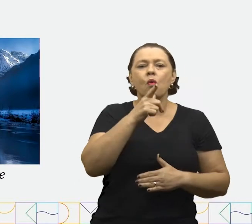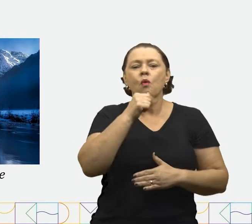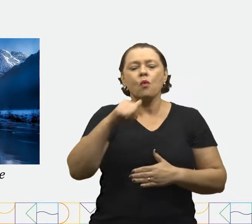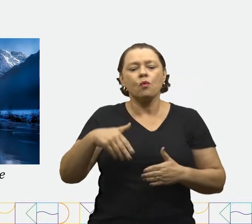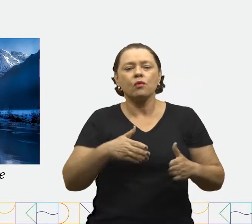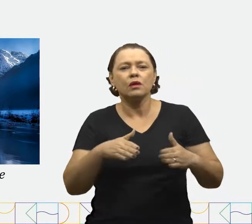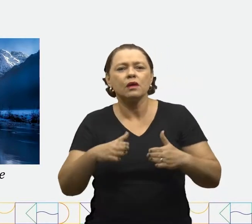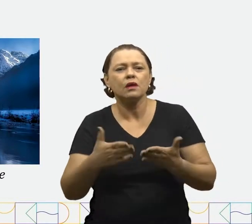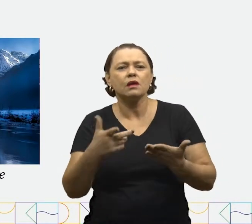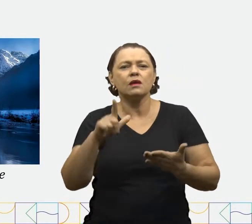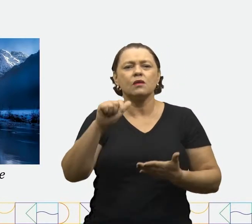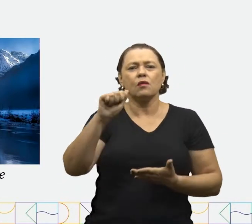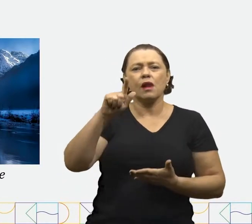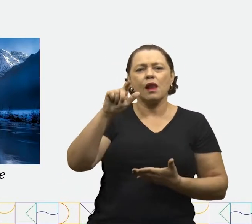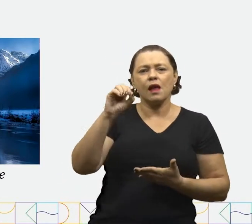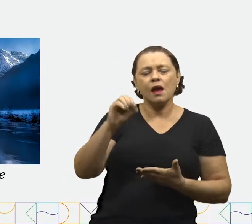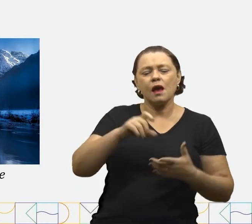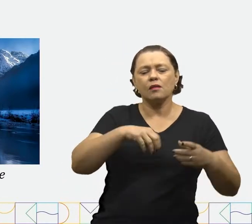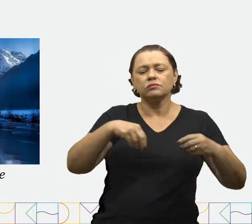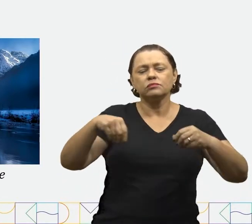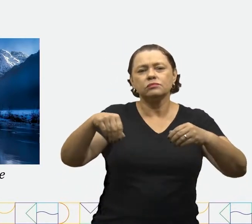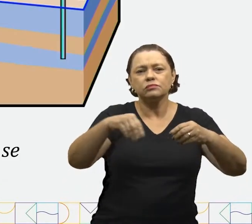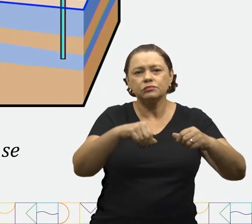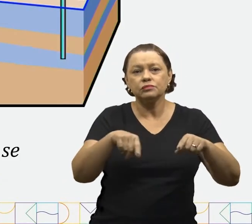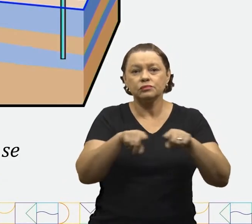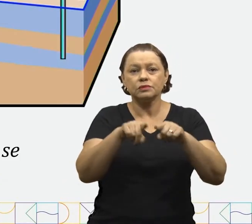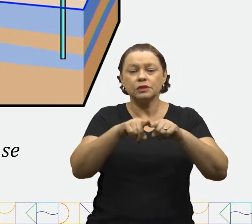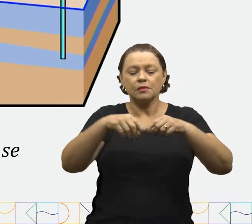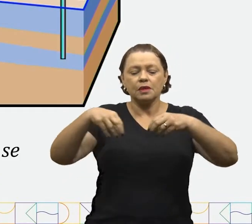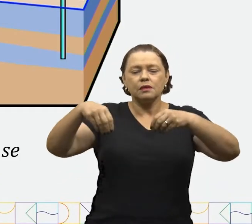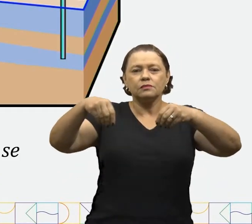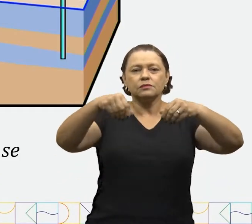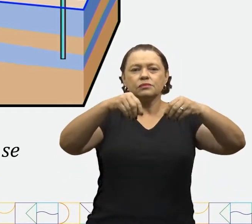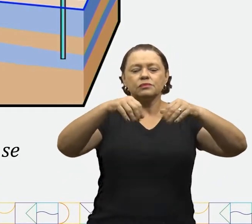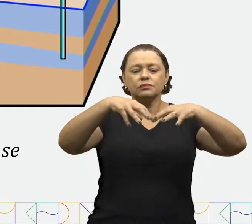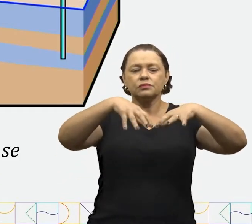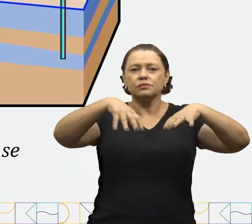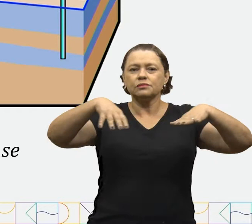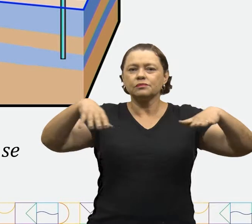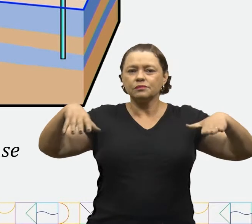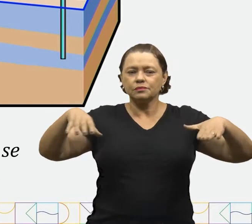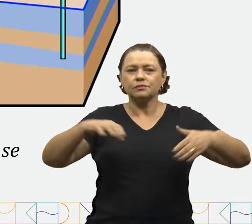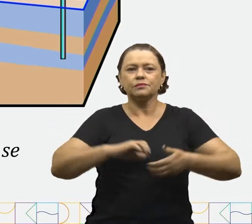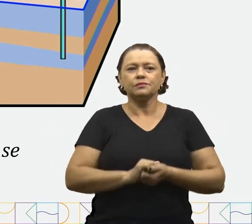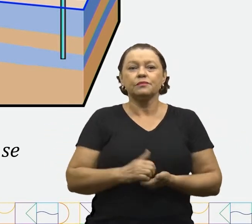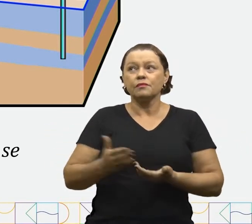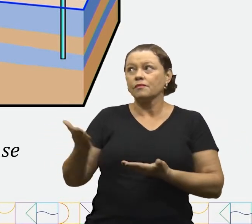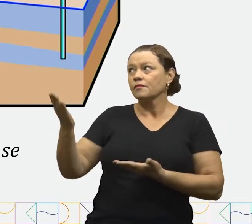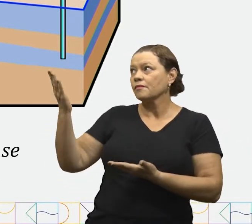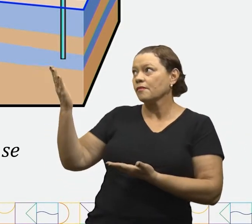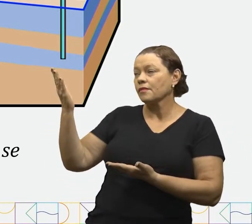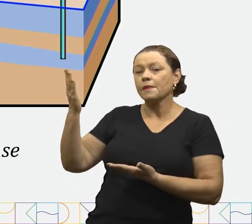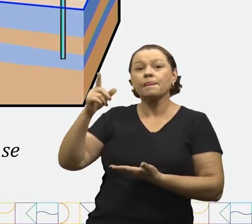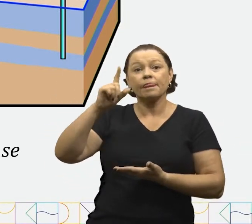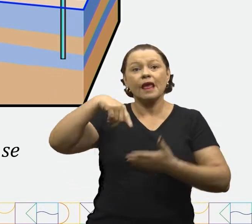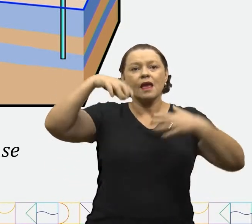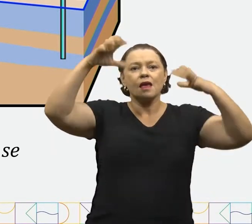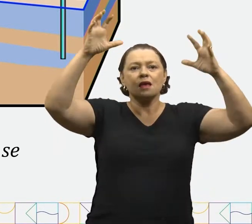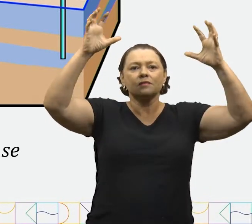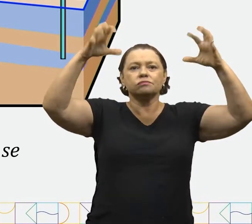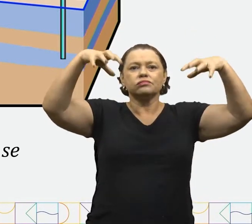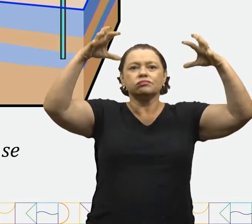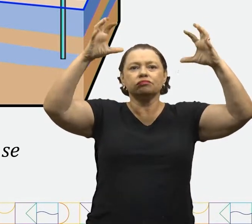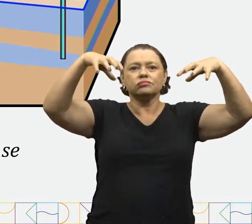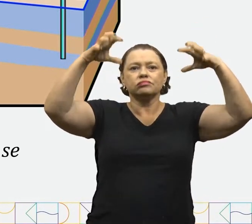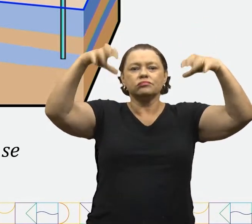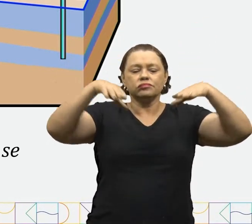pântanos e também na umidade do solo. Os aquíferos são formados pela água das chuvas que se infiltram